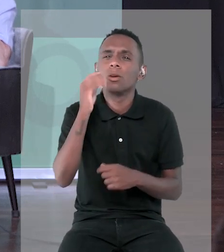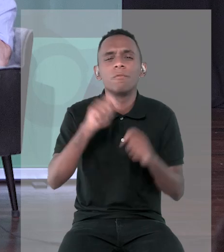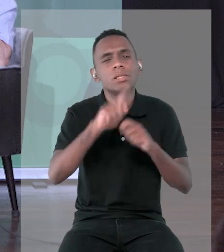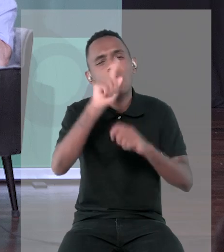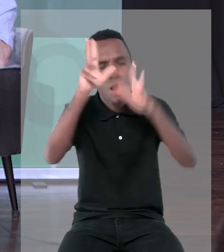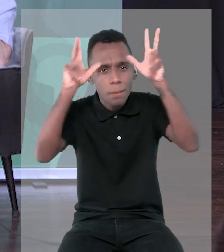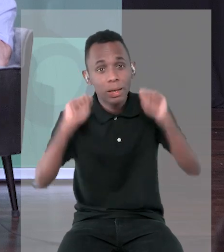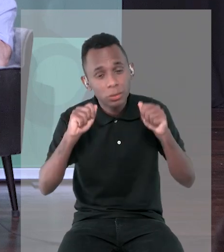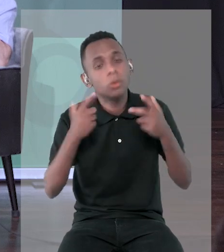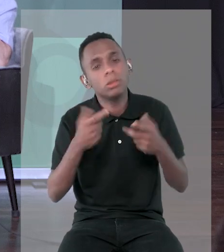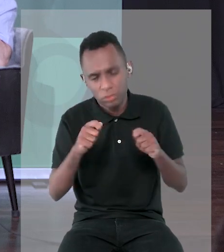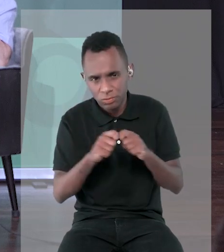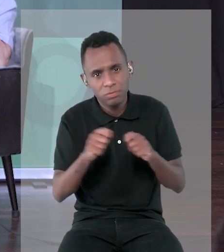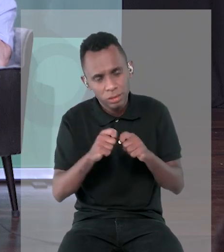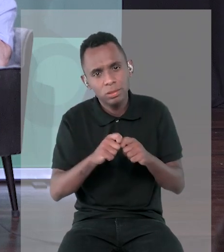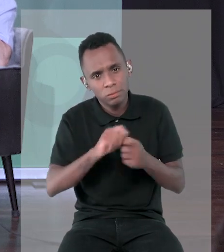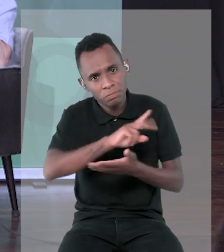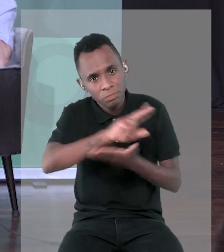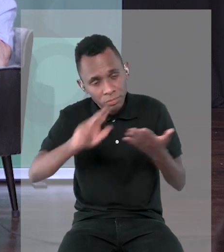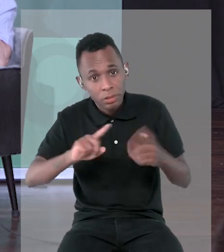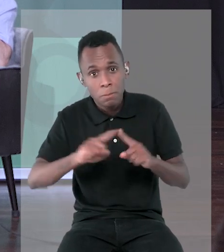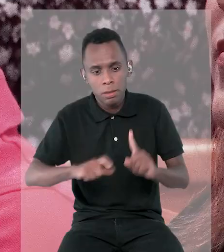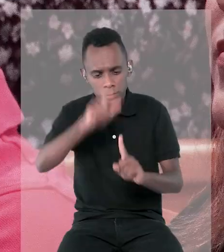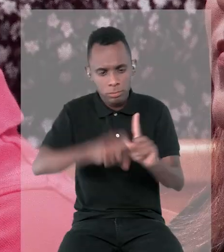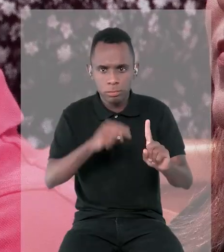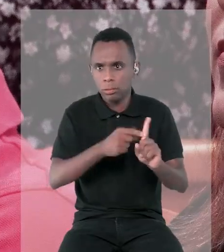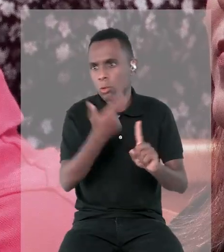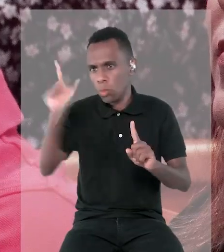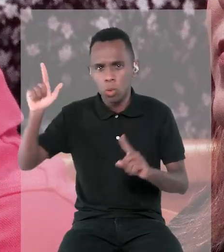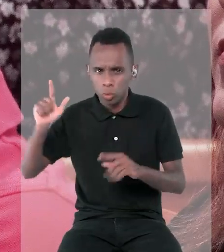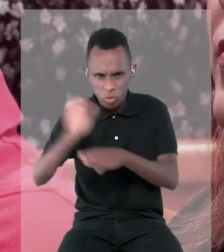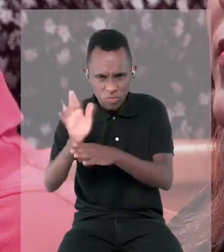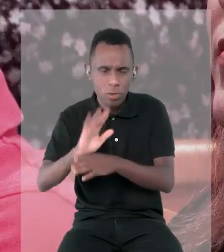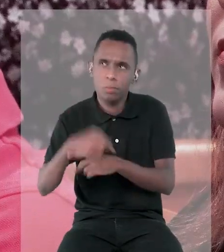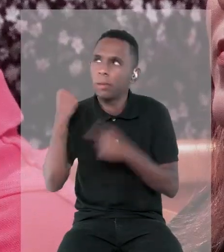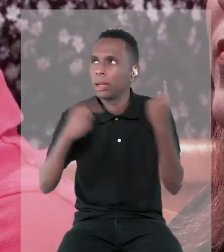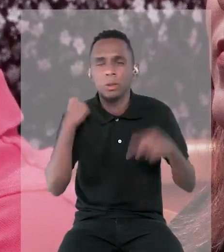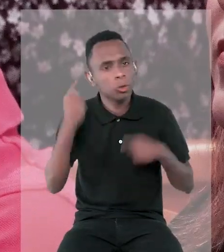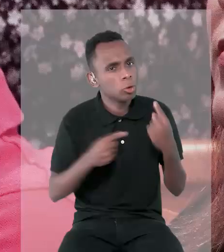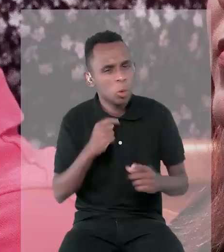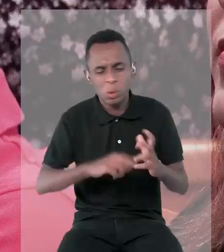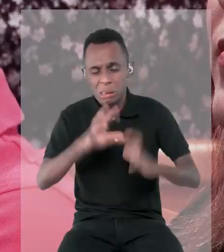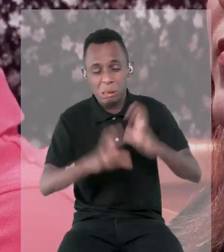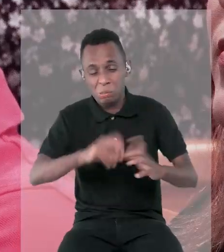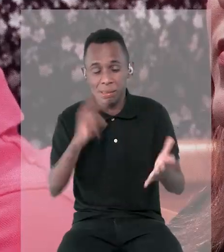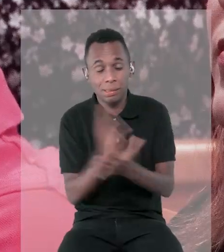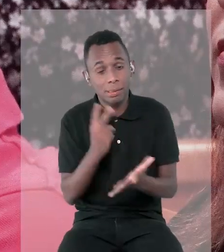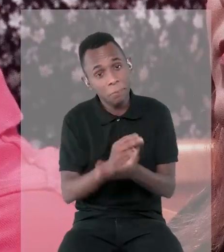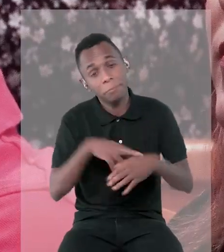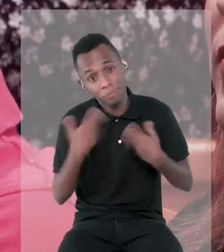Amazônia? Sim, eles fizeram vários filmes na Amazônia junto, mas o Klaus Kinski era doido e os dois se pegavam o tempo todo. A plateia